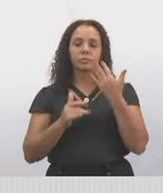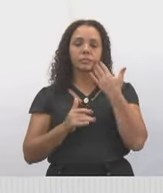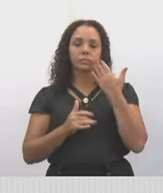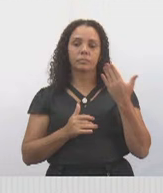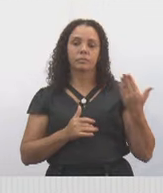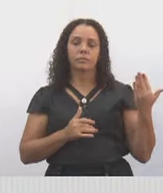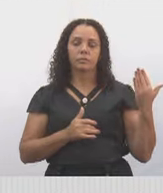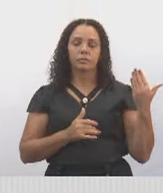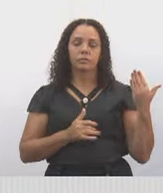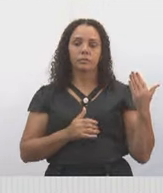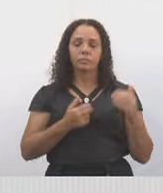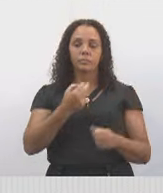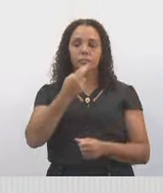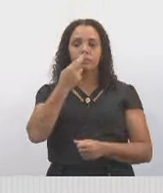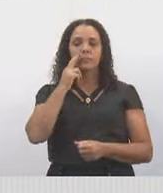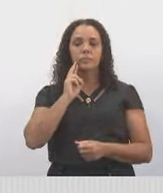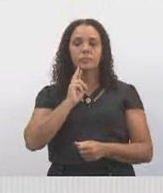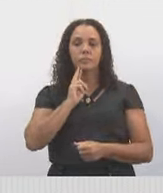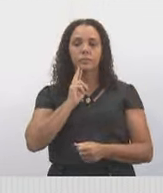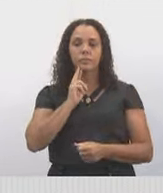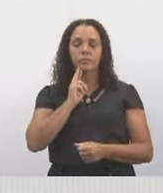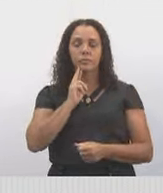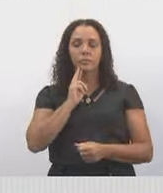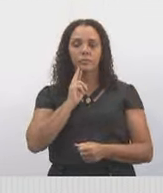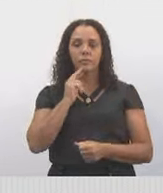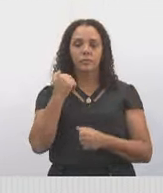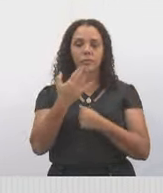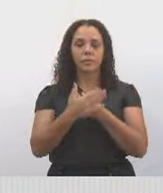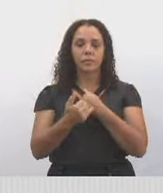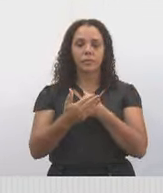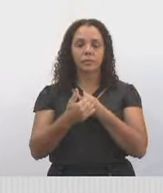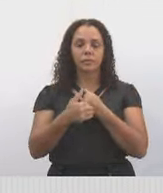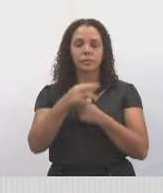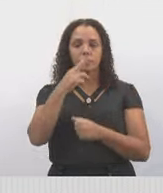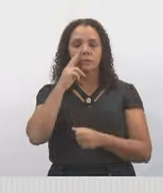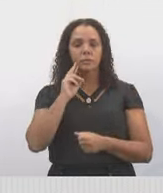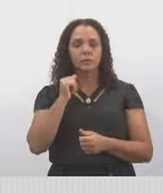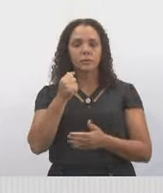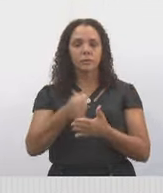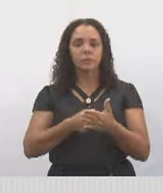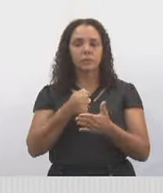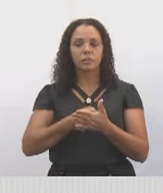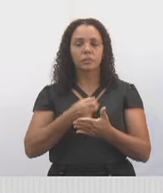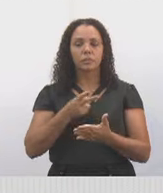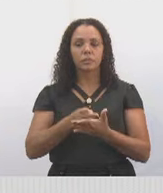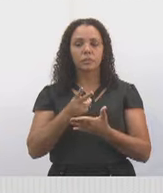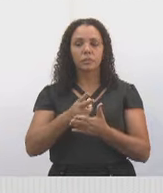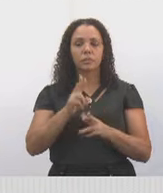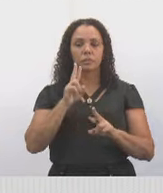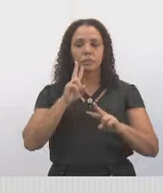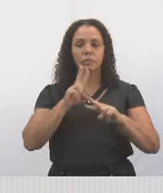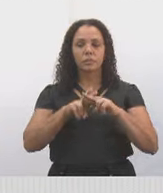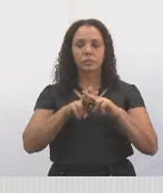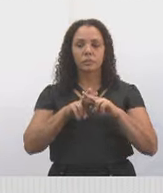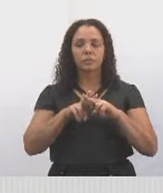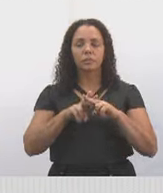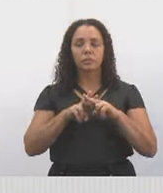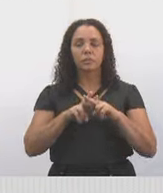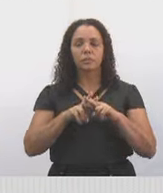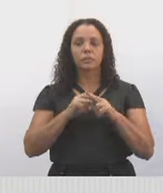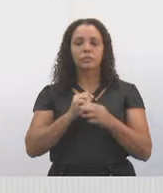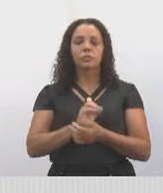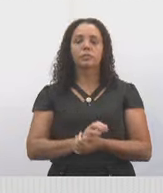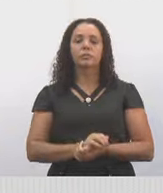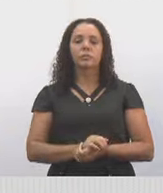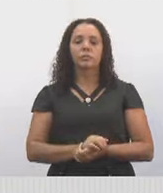Rogério Timóteo eh chama o Timóteo a luta continua lá embaixo hasag temos aí